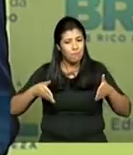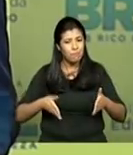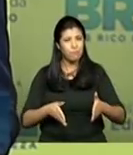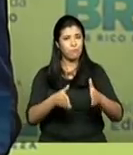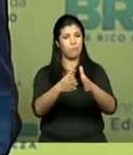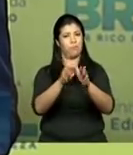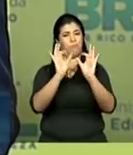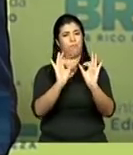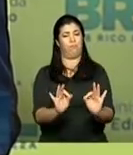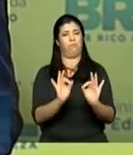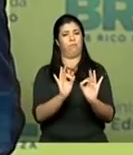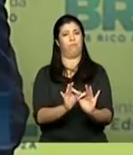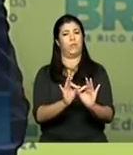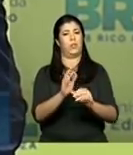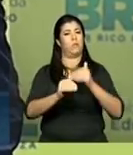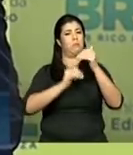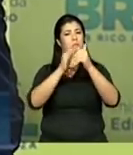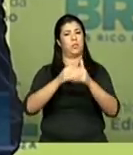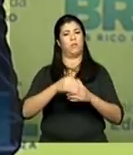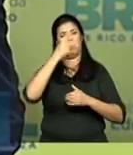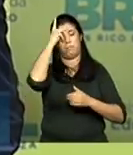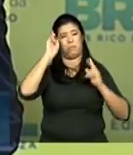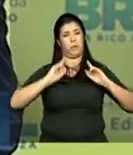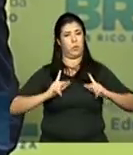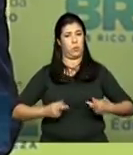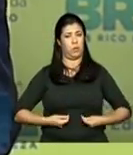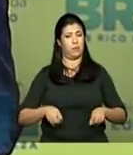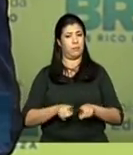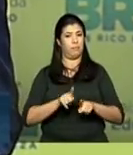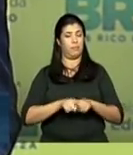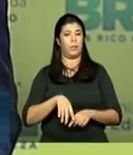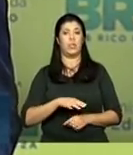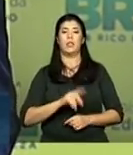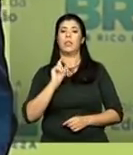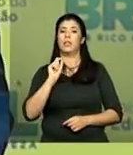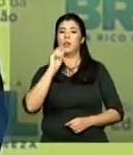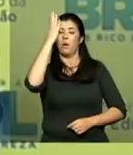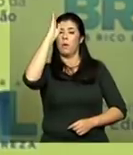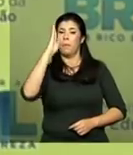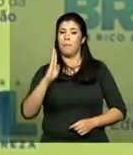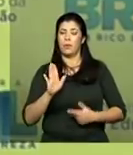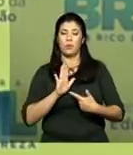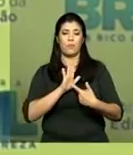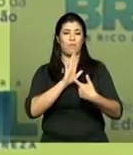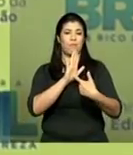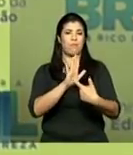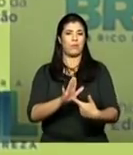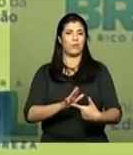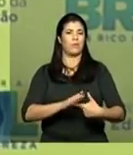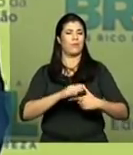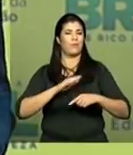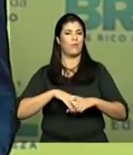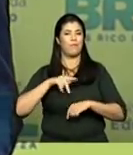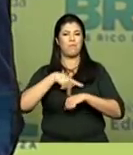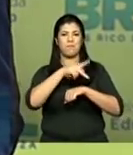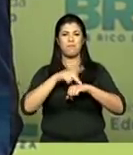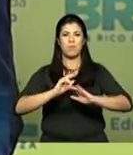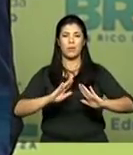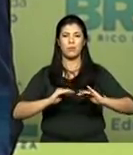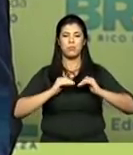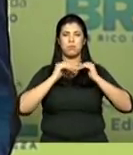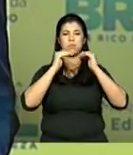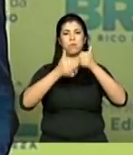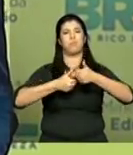humano. O povo brasileiro fez do Brasil um dos países mais ricos do mundo, mas, ao